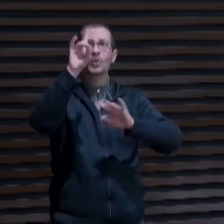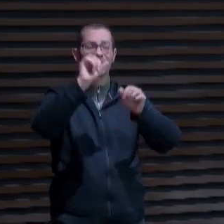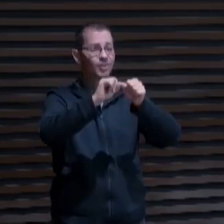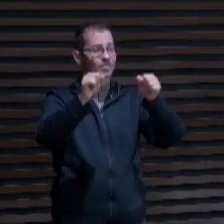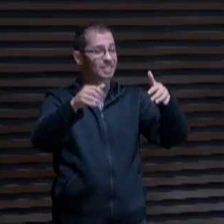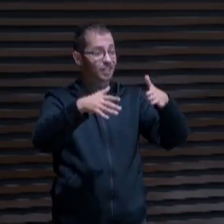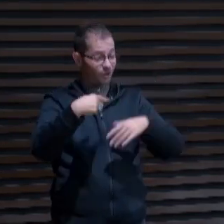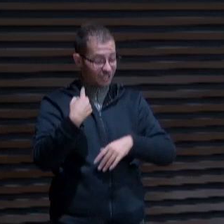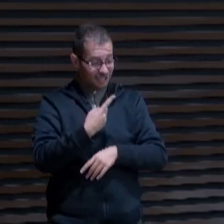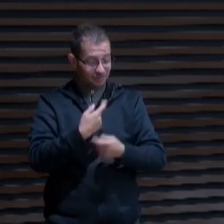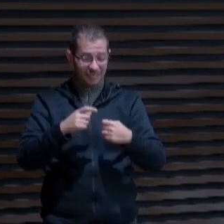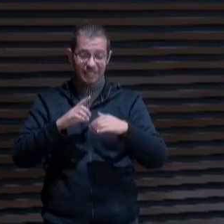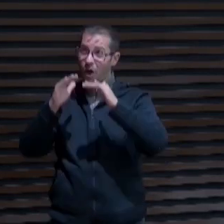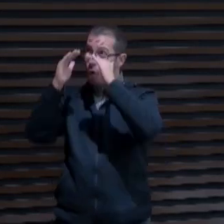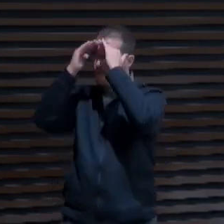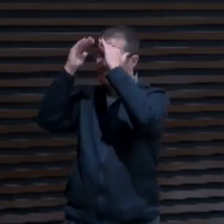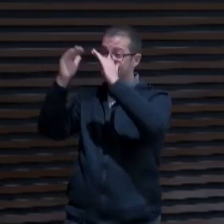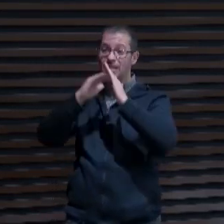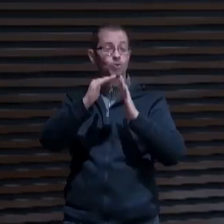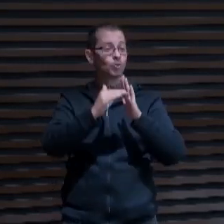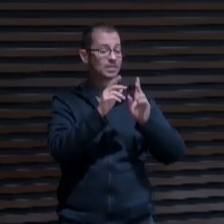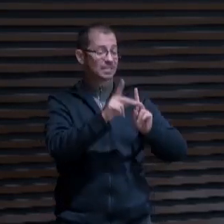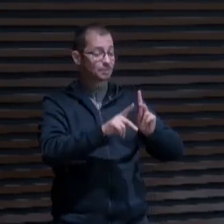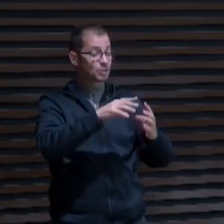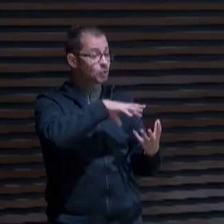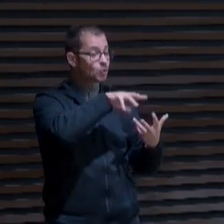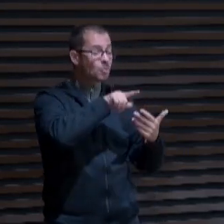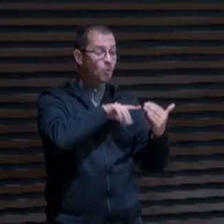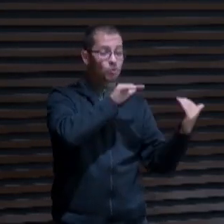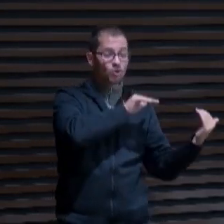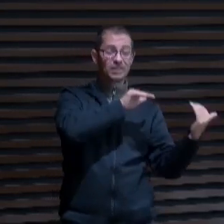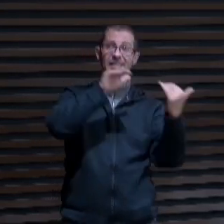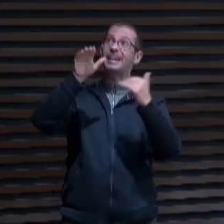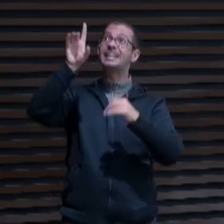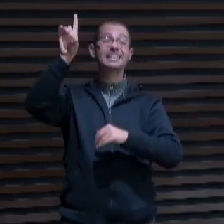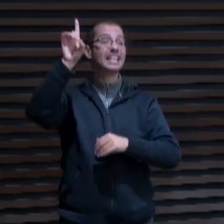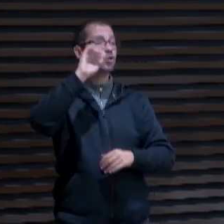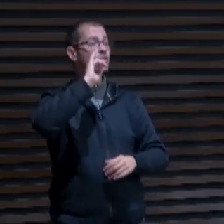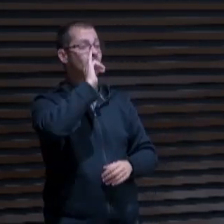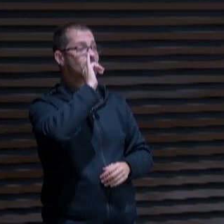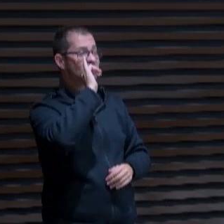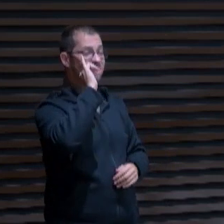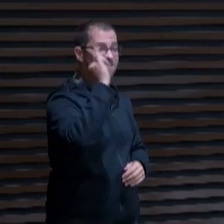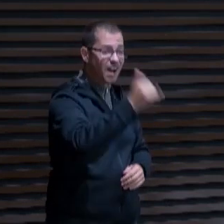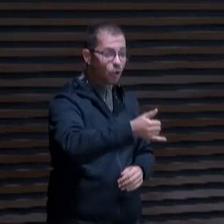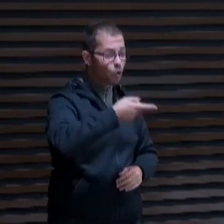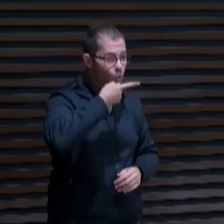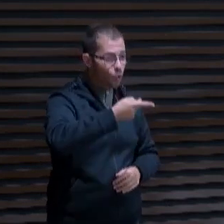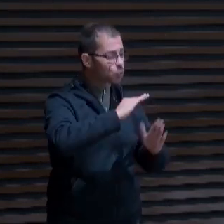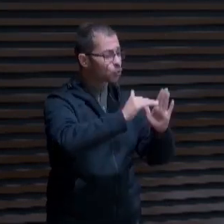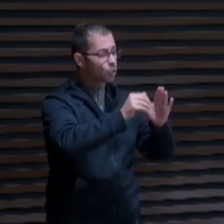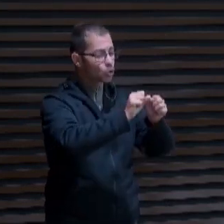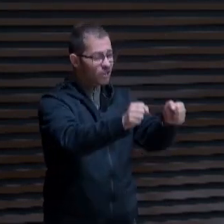temam-no todos os habitantes do mundo, pois Ele falou e tudo se fez. Ele ordenou e tudo passou a